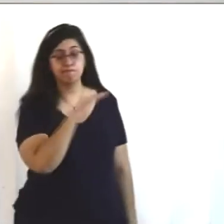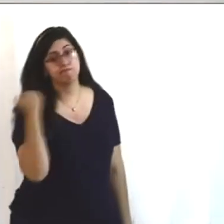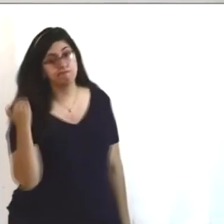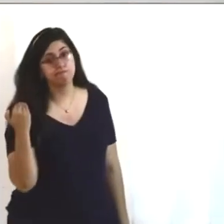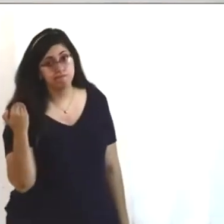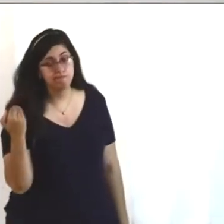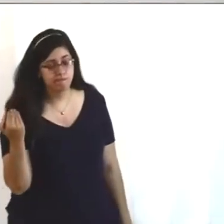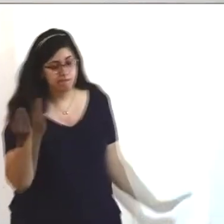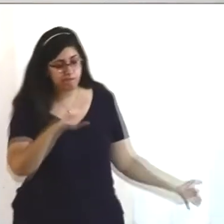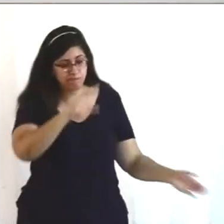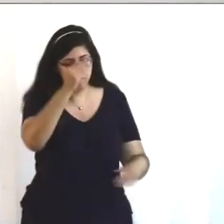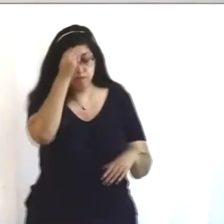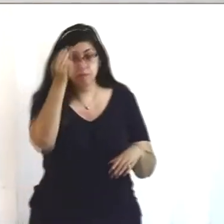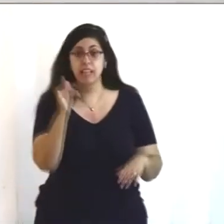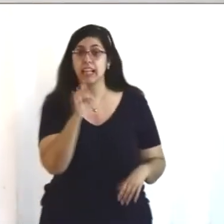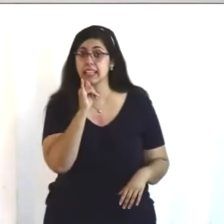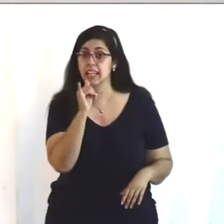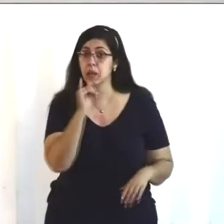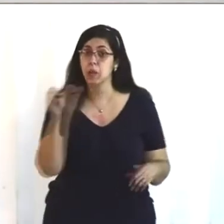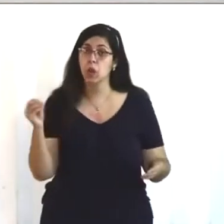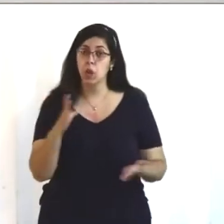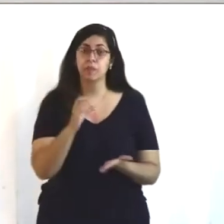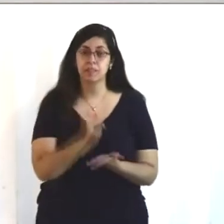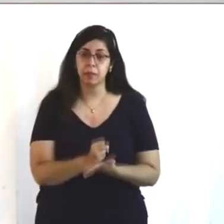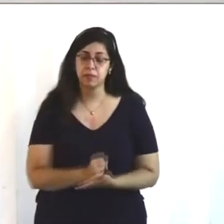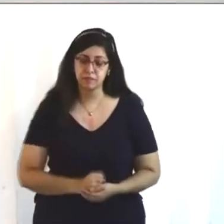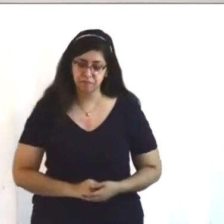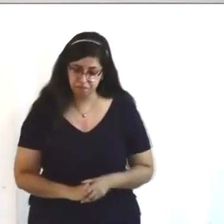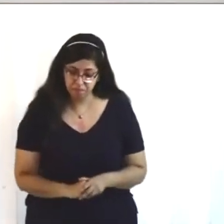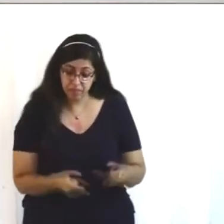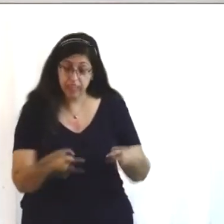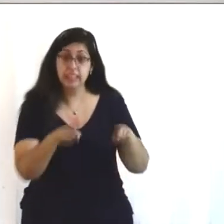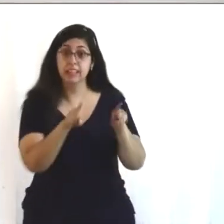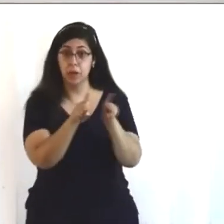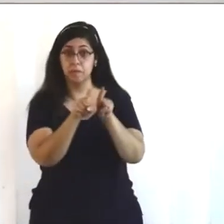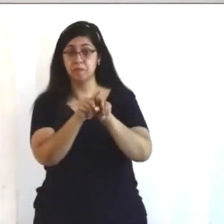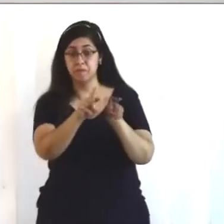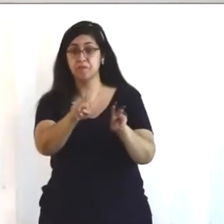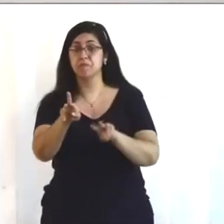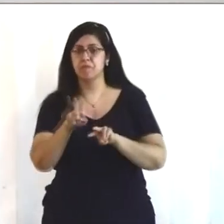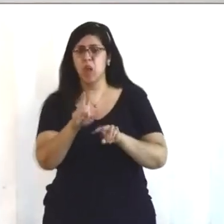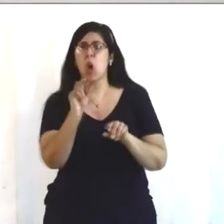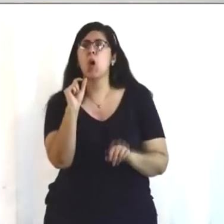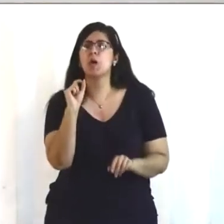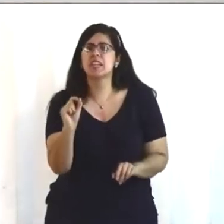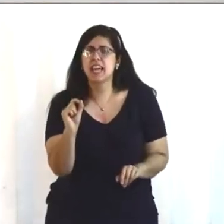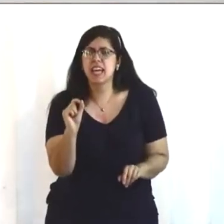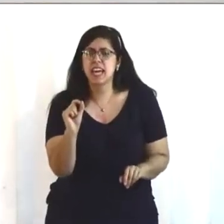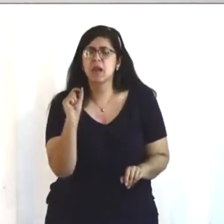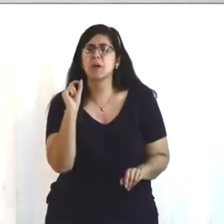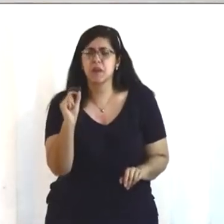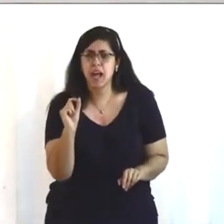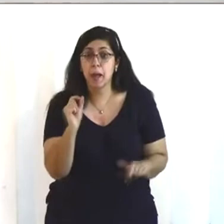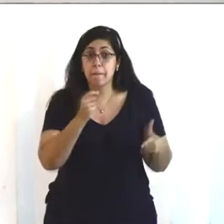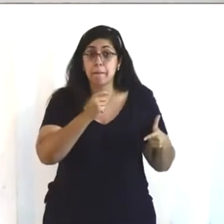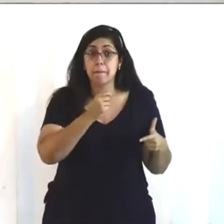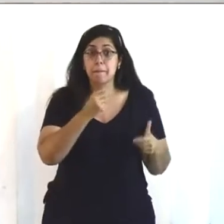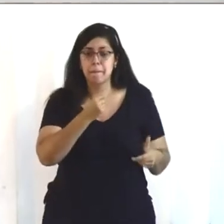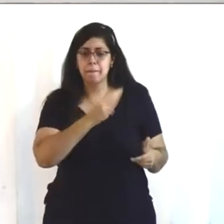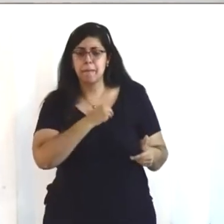na última conversa que Estevão teve contra os seus inimigos, ele conta a história de como